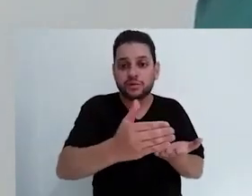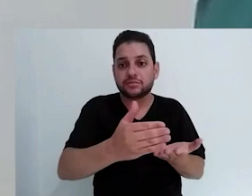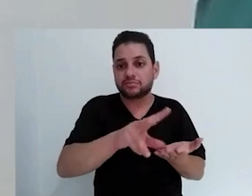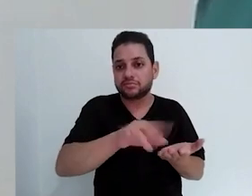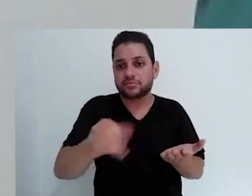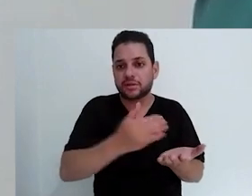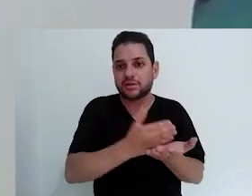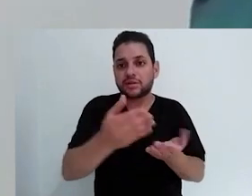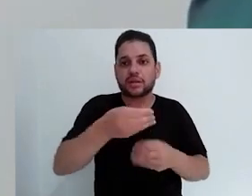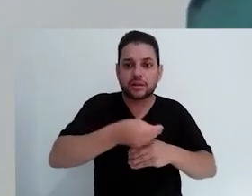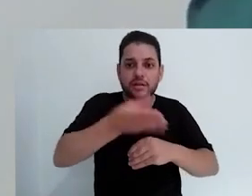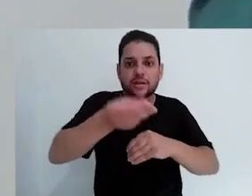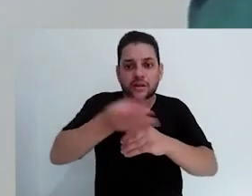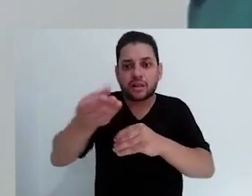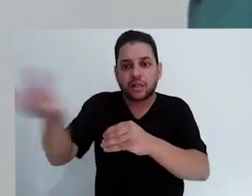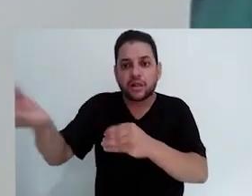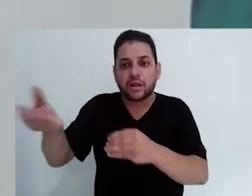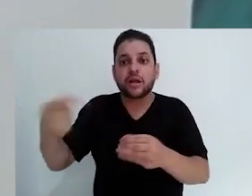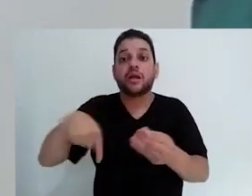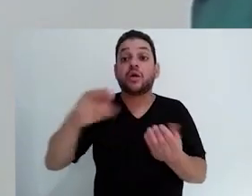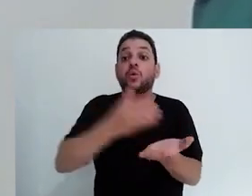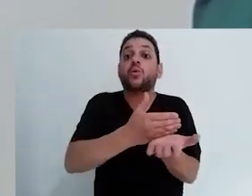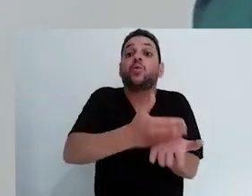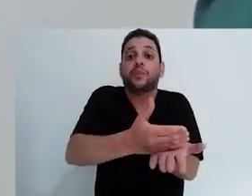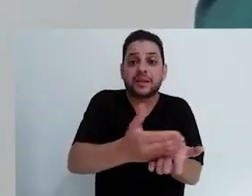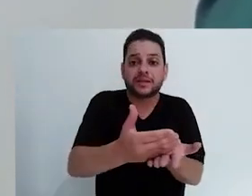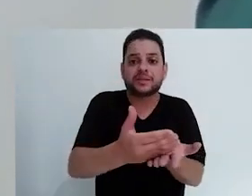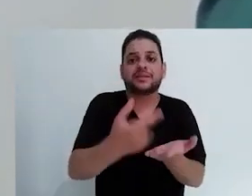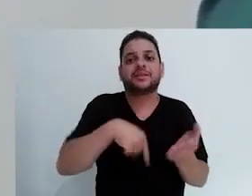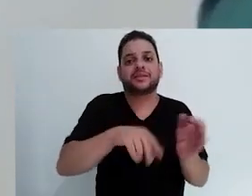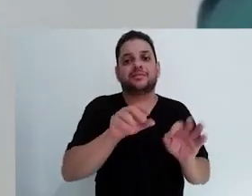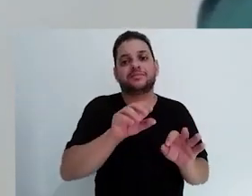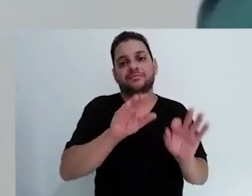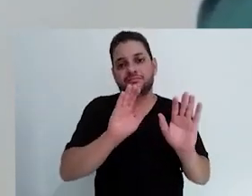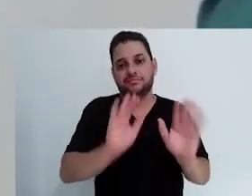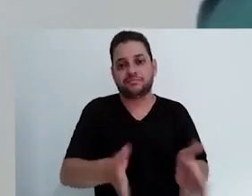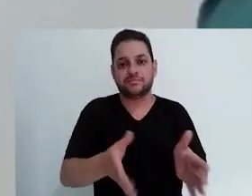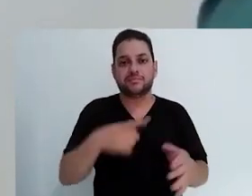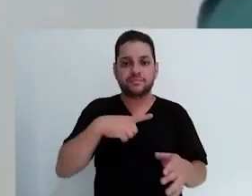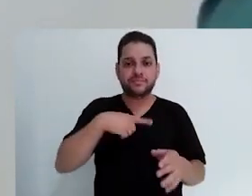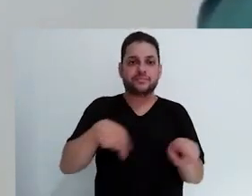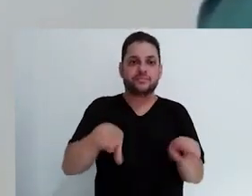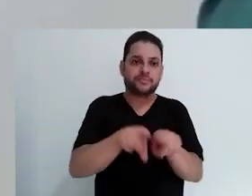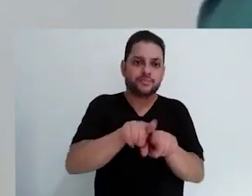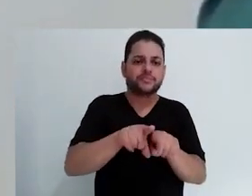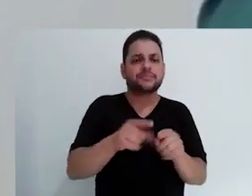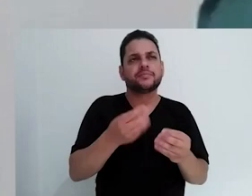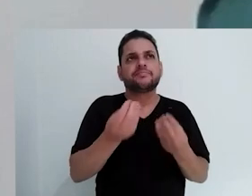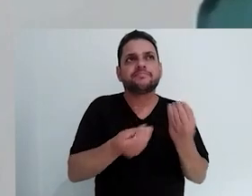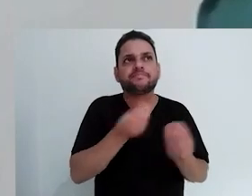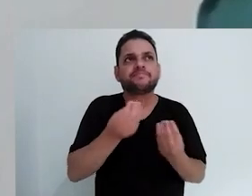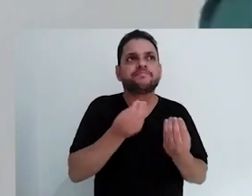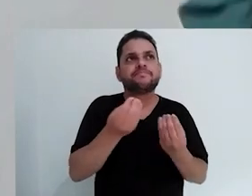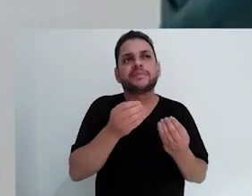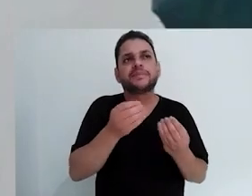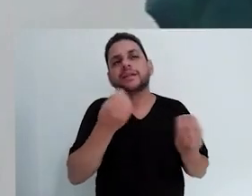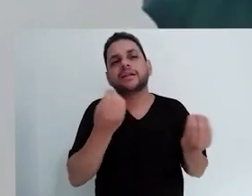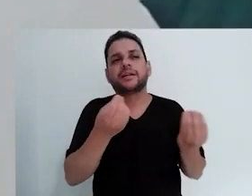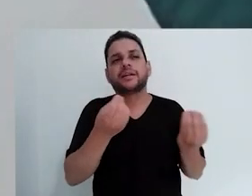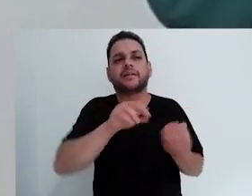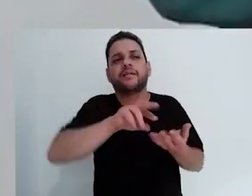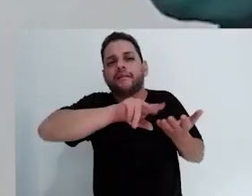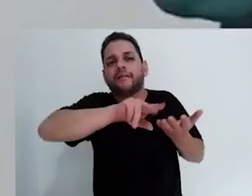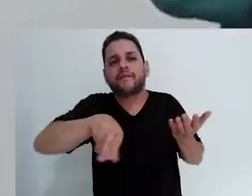distribuição. Um desenho ainda vem sendo feito de qual tipo de matéria que vai ser trabalhado nessas varas de